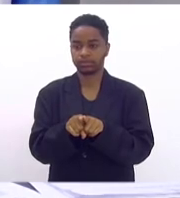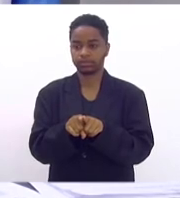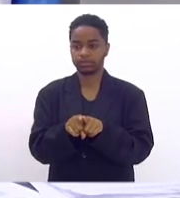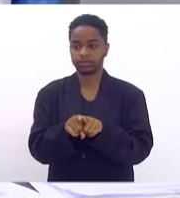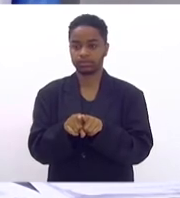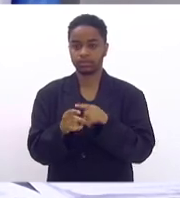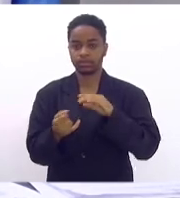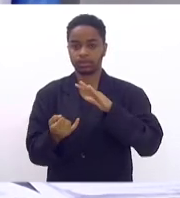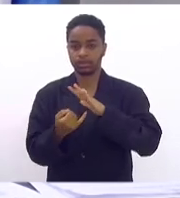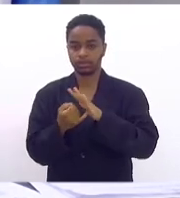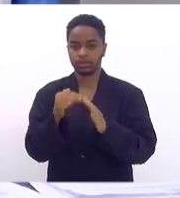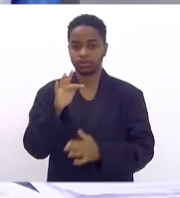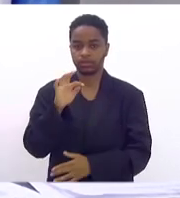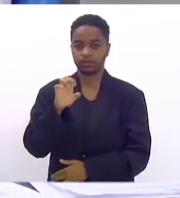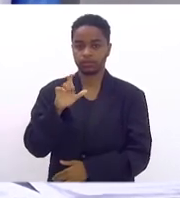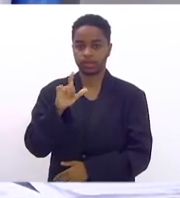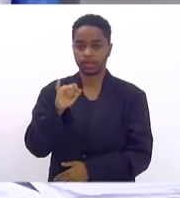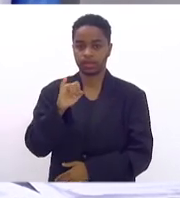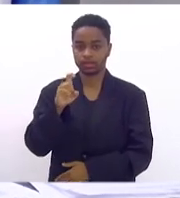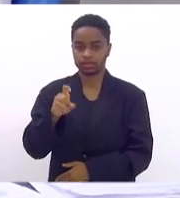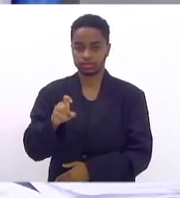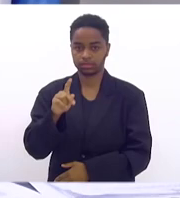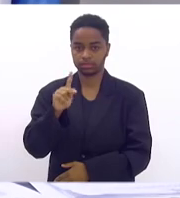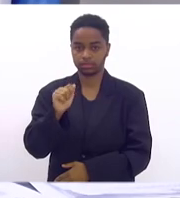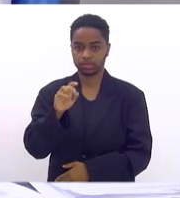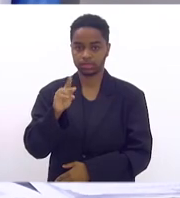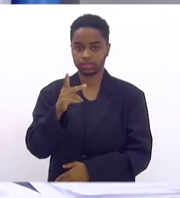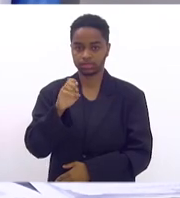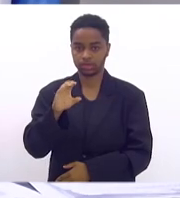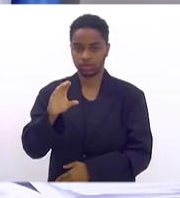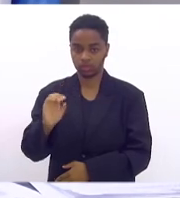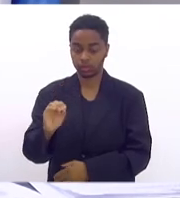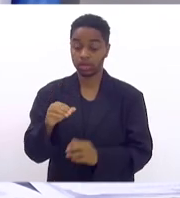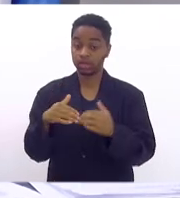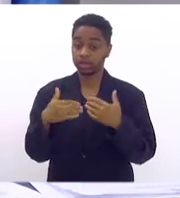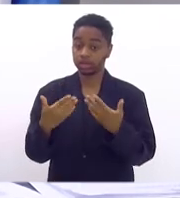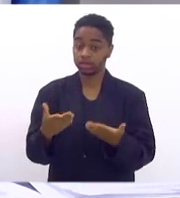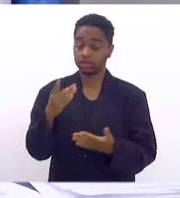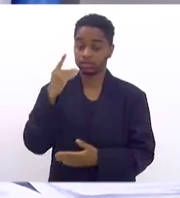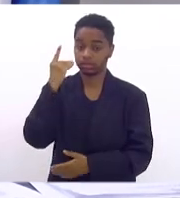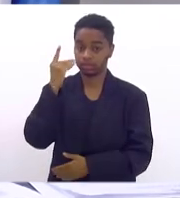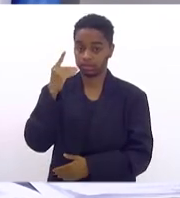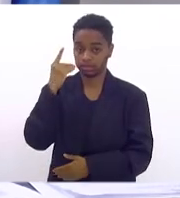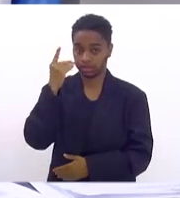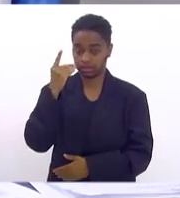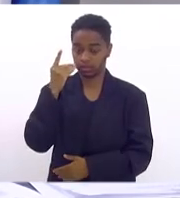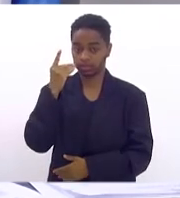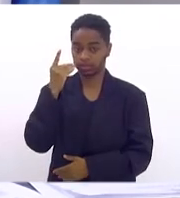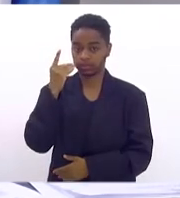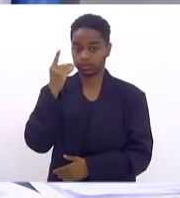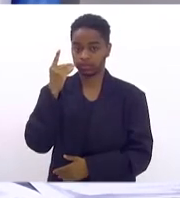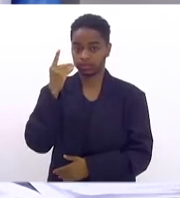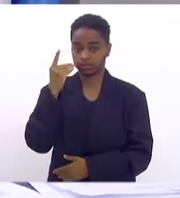ao Instituto Félix Pacheco. Então, deputado, tendo em vista essas